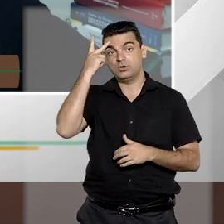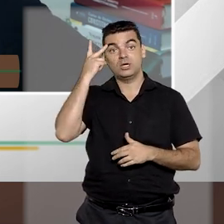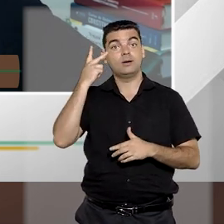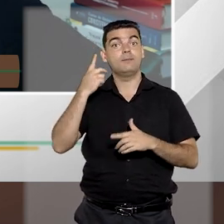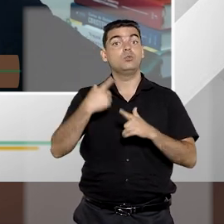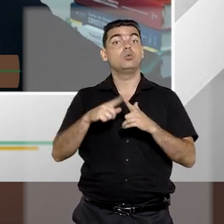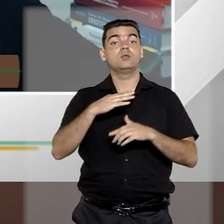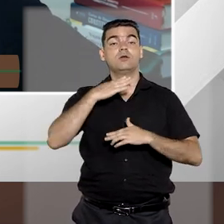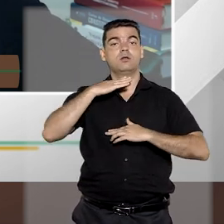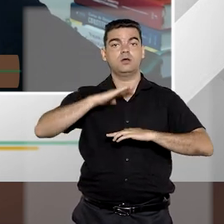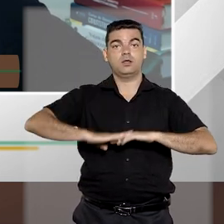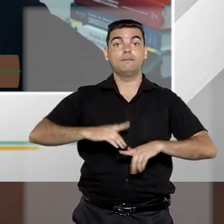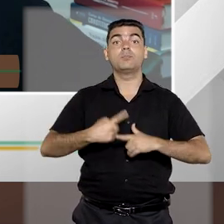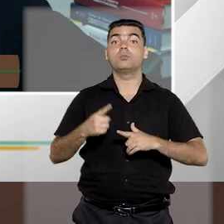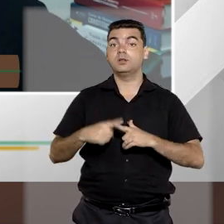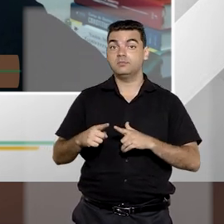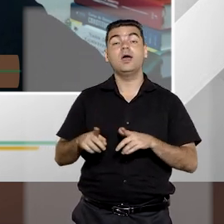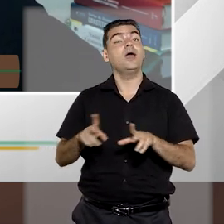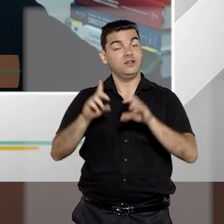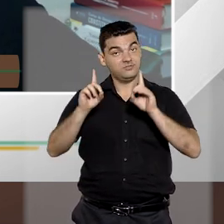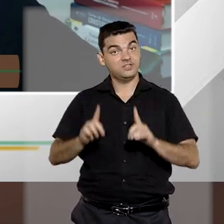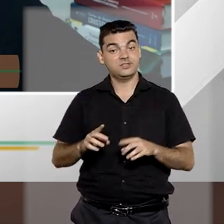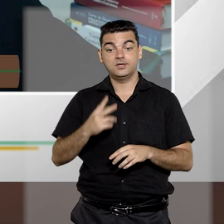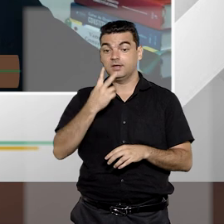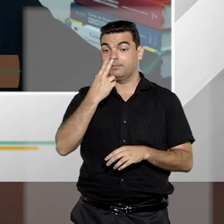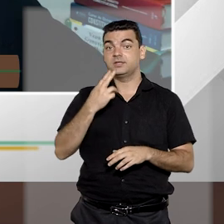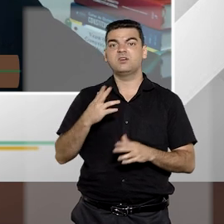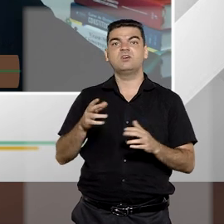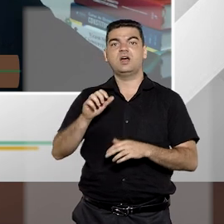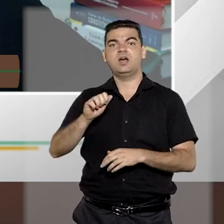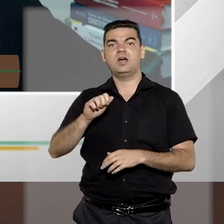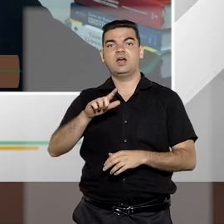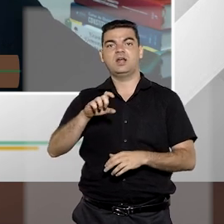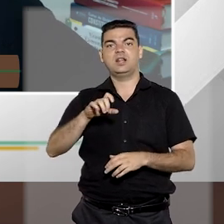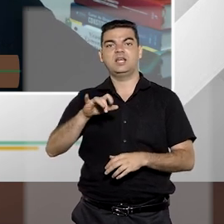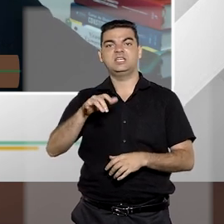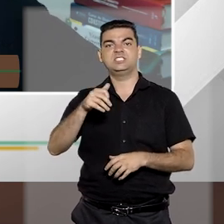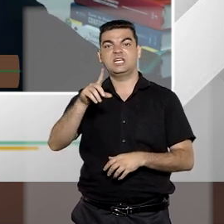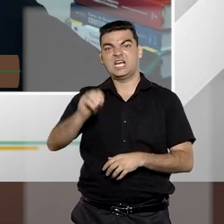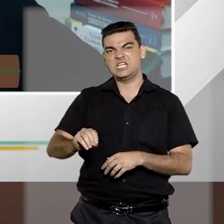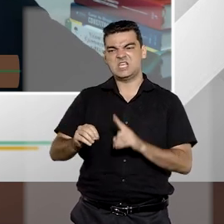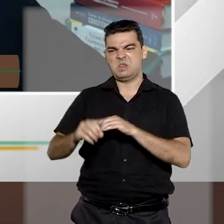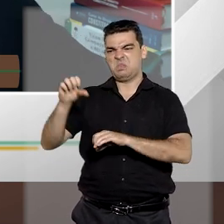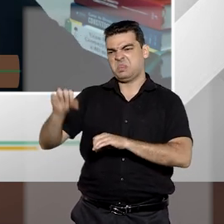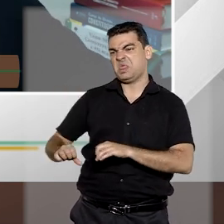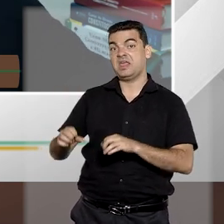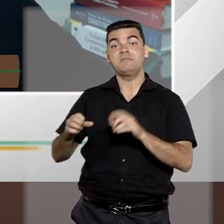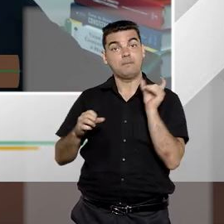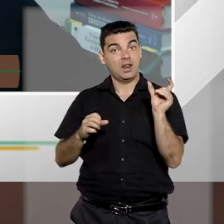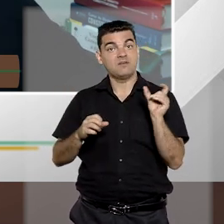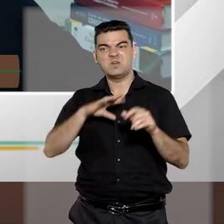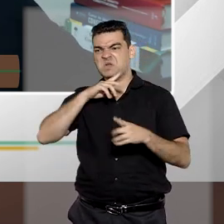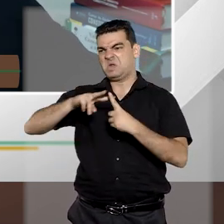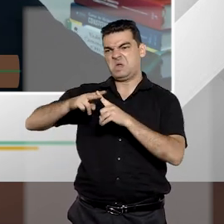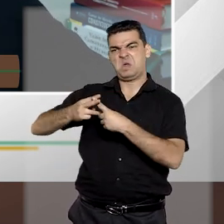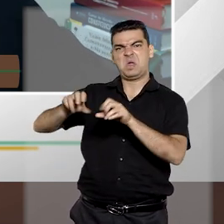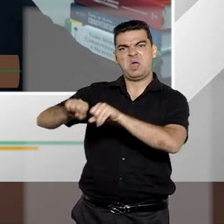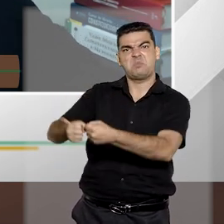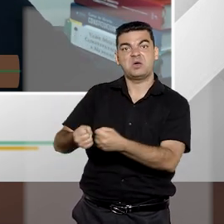sou pessoa com deficiência física, né? Nós éramos chamados ali de aleijados, inválidos, incapacitados,